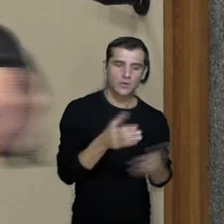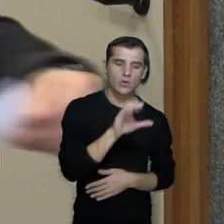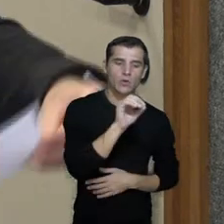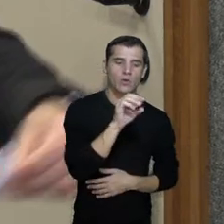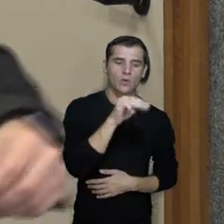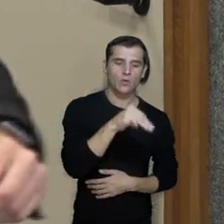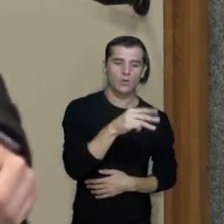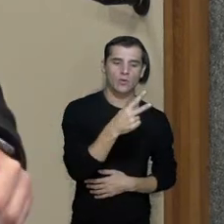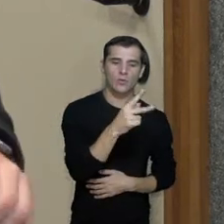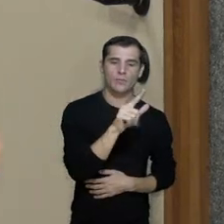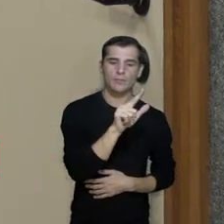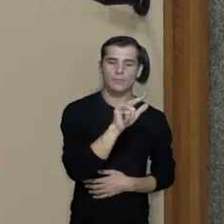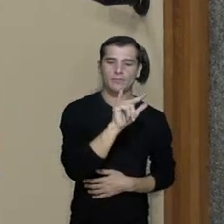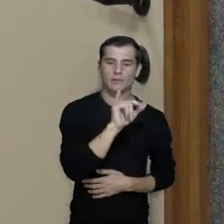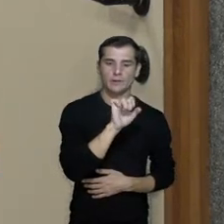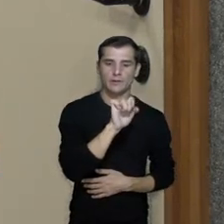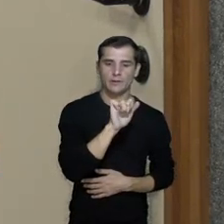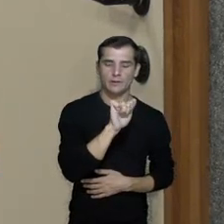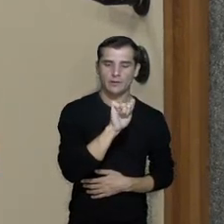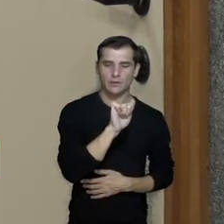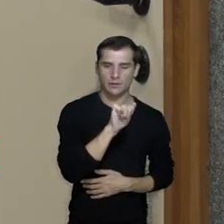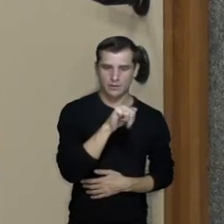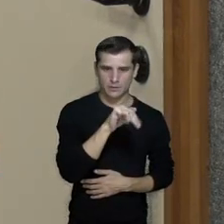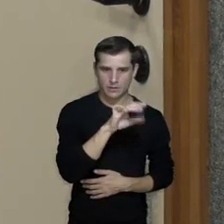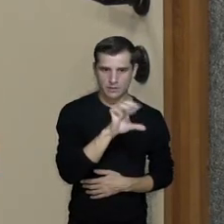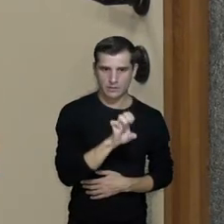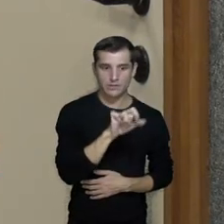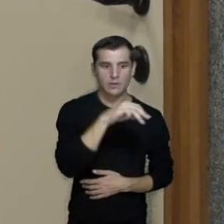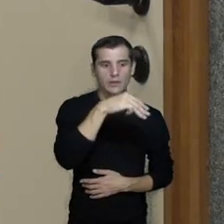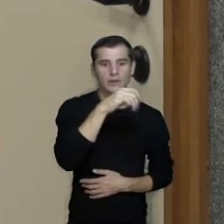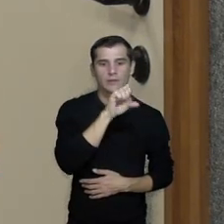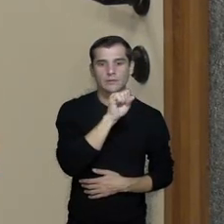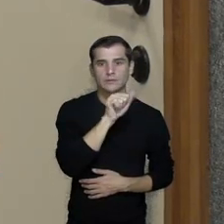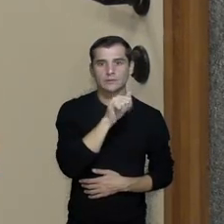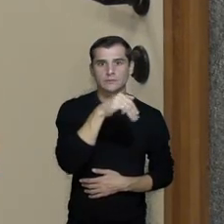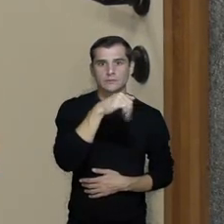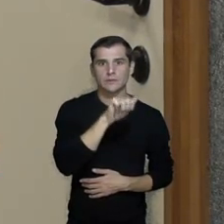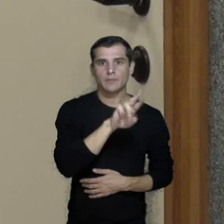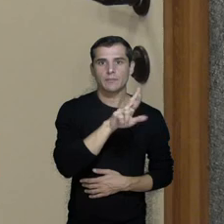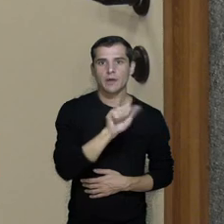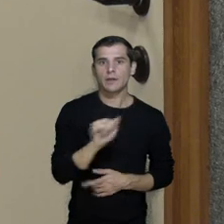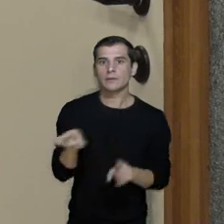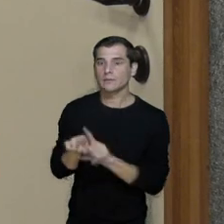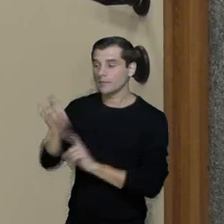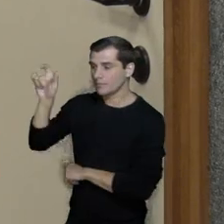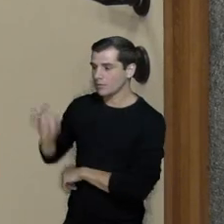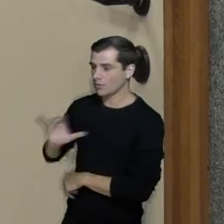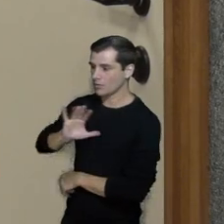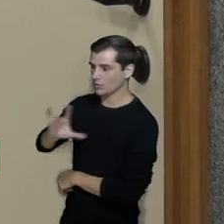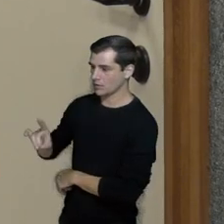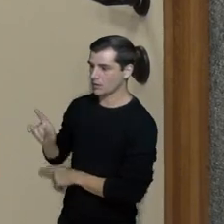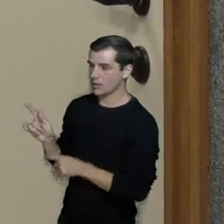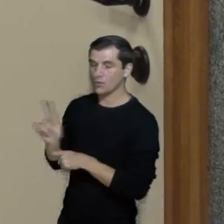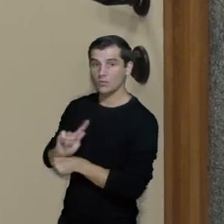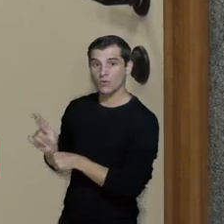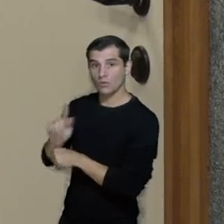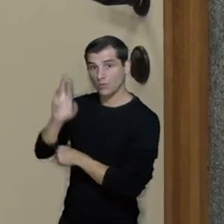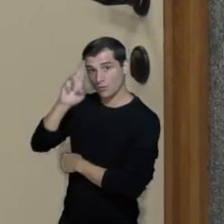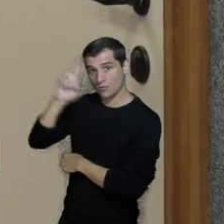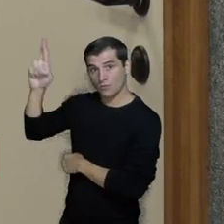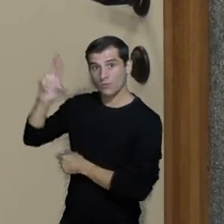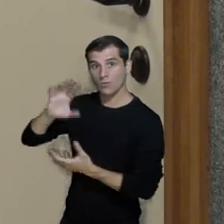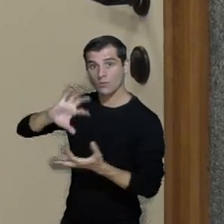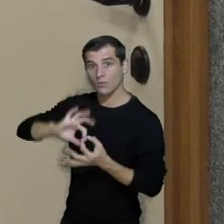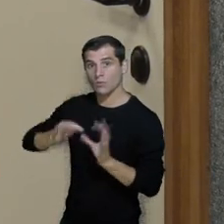Regina Bernardino e o senhor coordenador de governança e conformidade do Conselho Regional de Contabilidade de